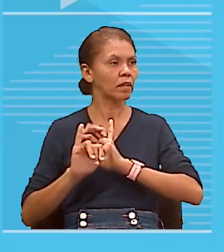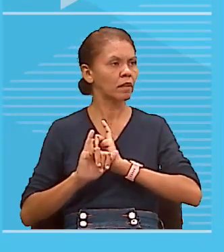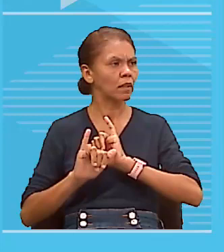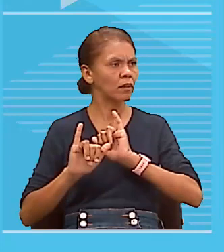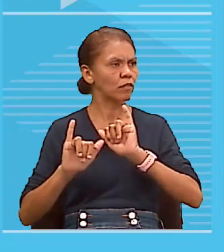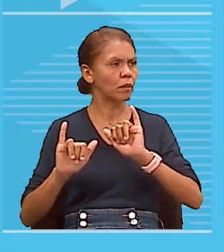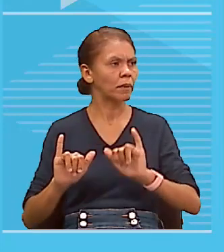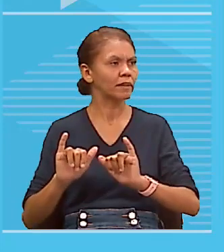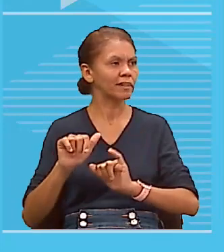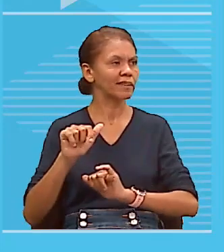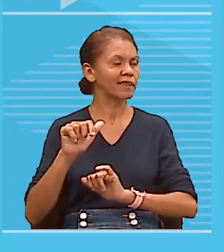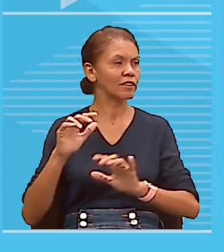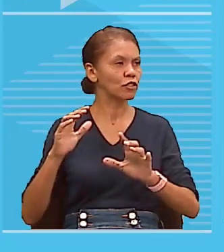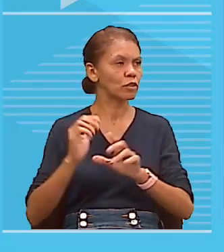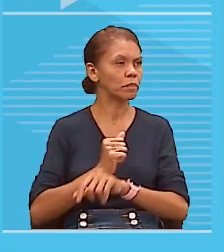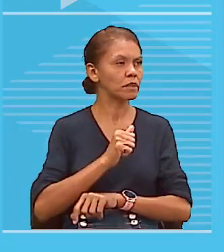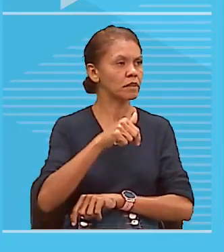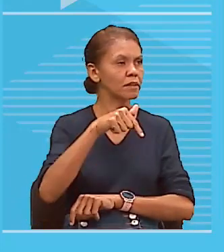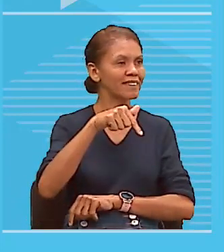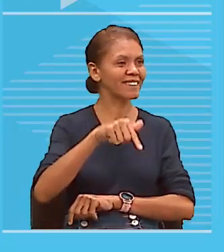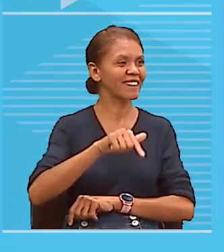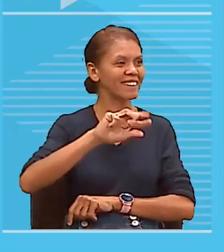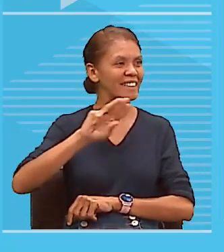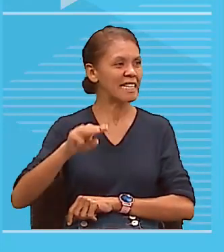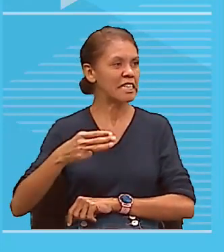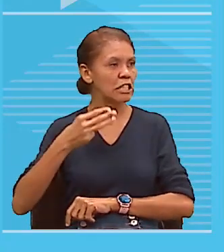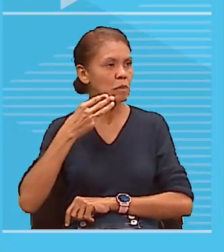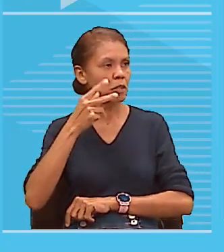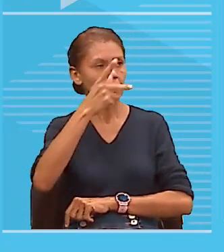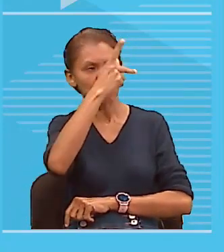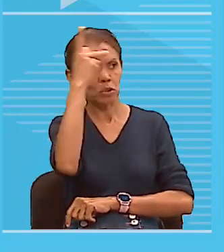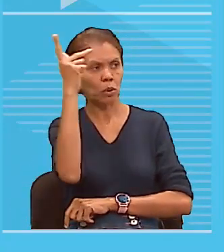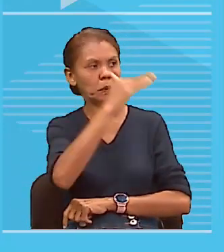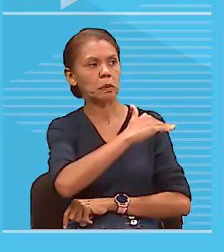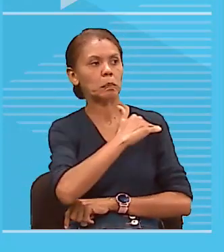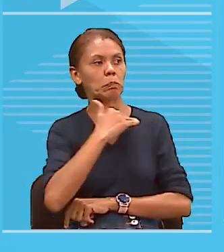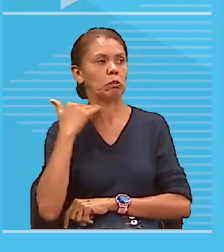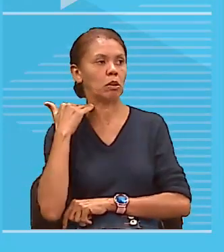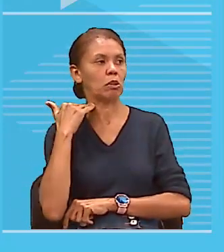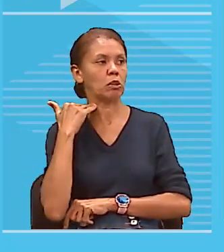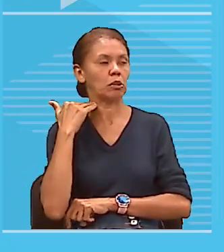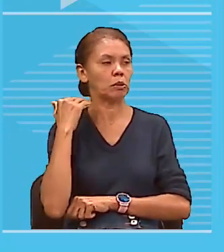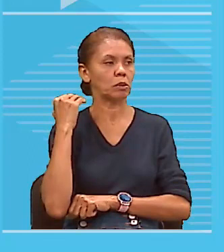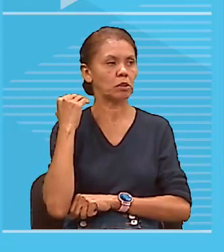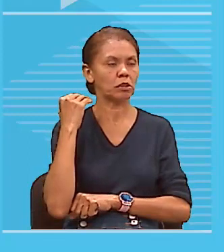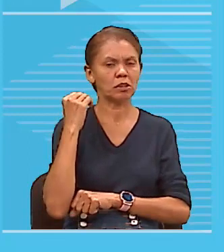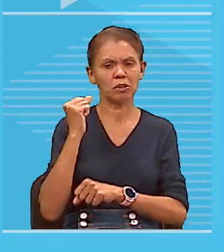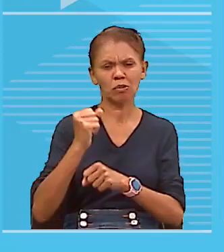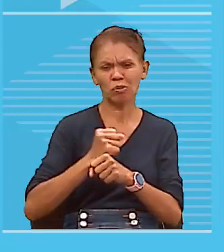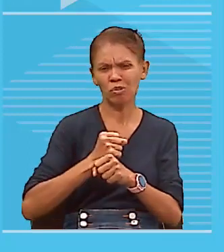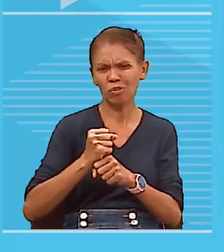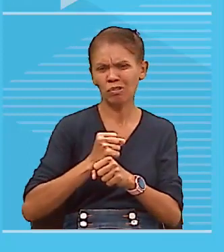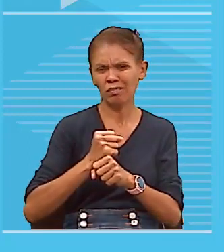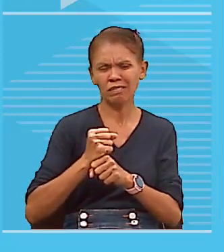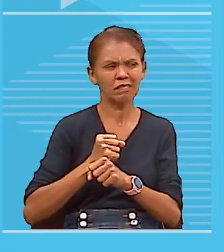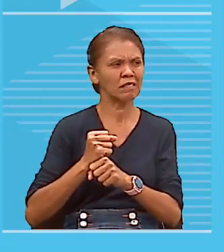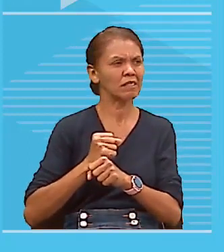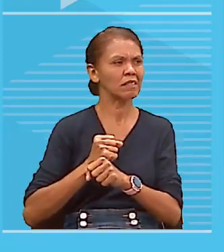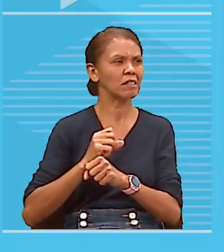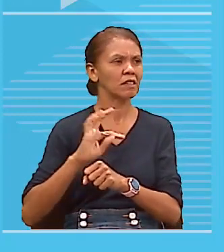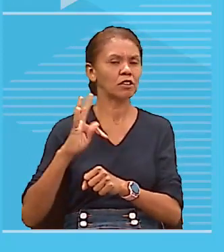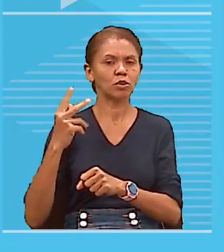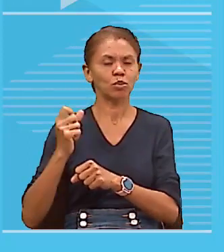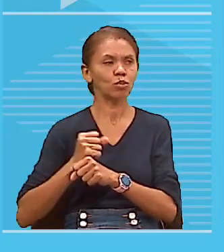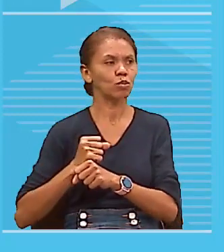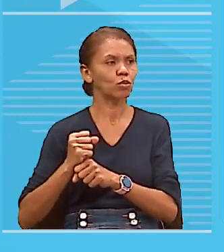você fica assim, meu Deus do céu, eu não vou respirar mais não. Mas se eu não respirar também, eu vou morrer do mesmo jeito, né não, galera de Lagoinha? Ora mais, ou respira